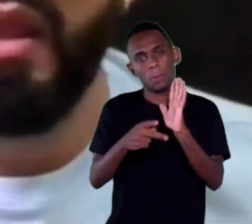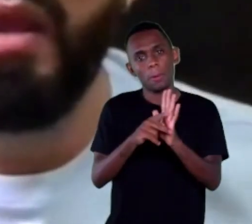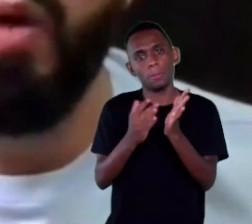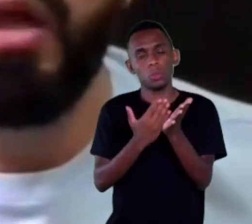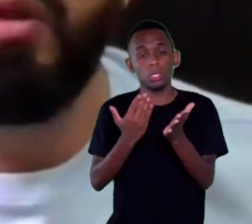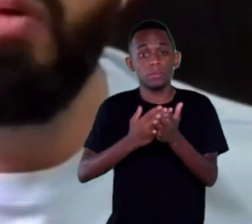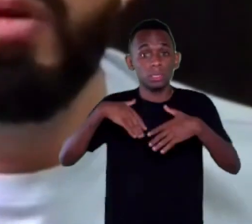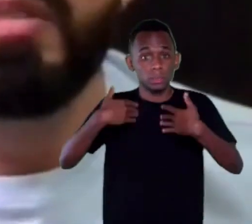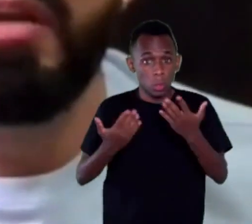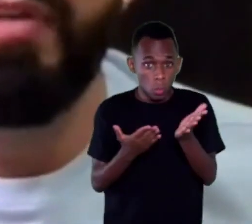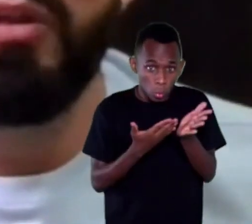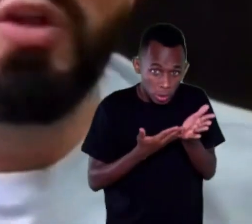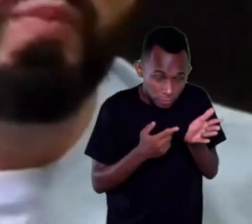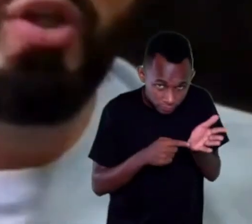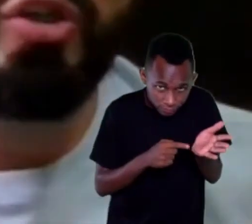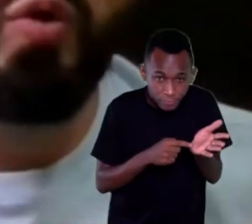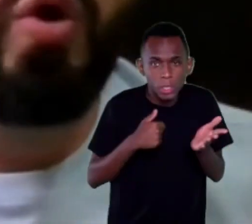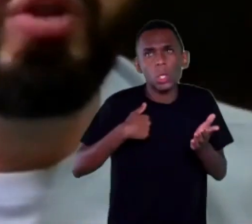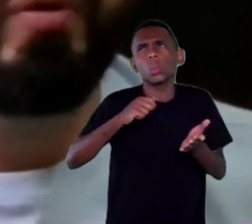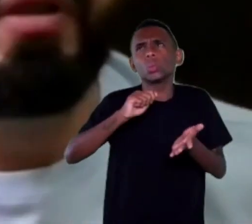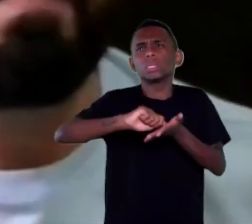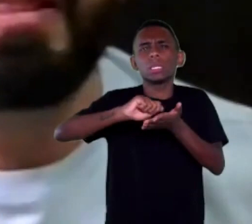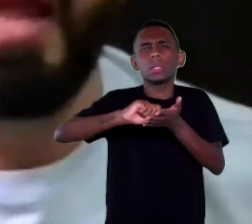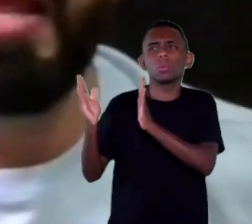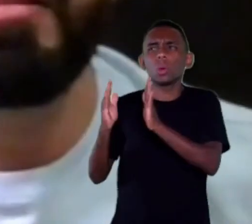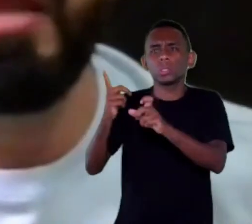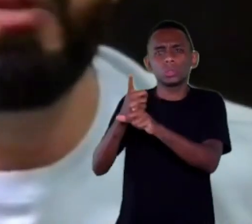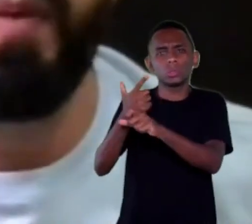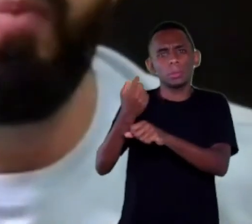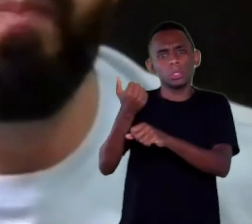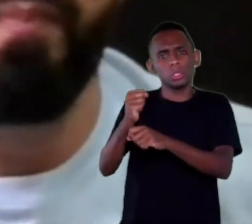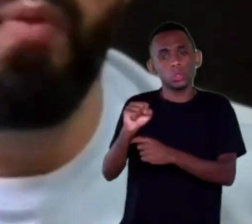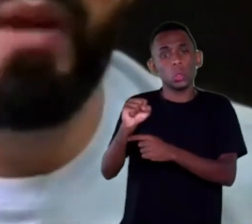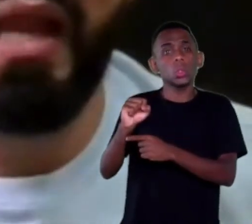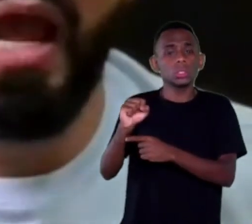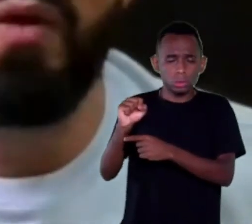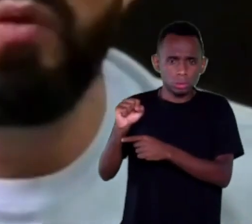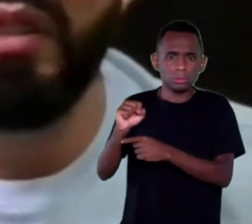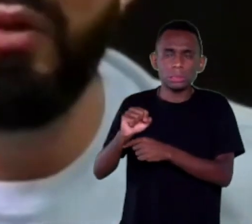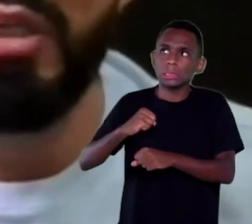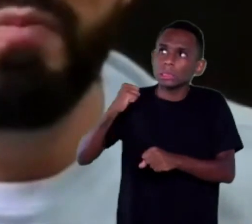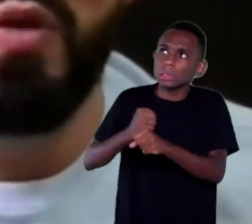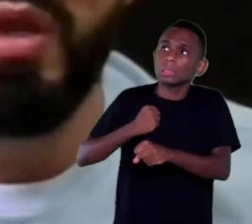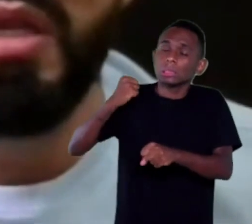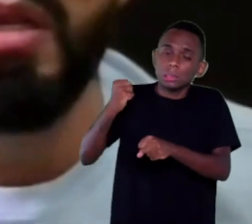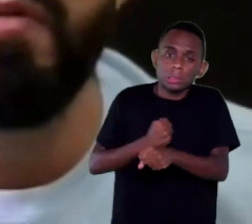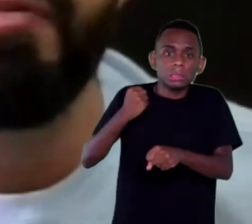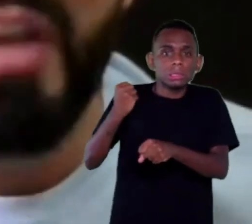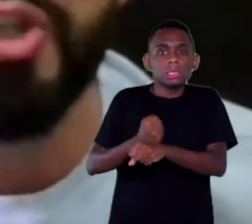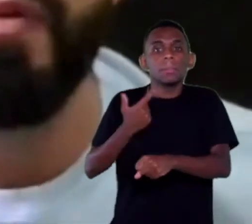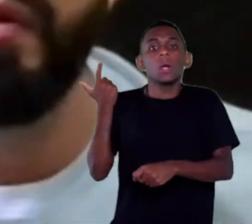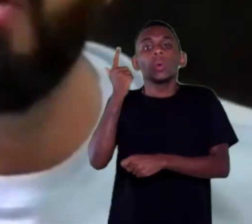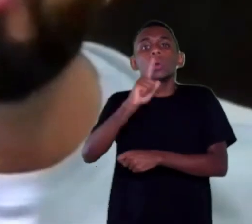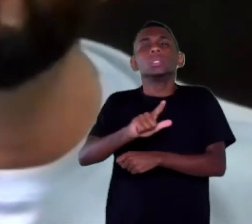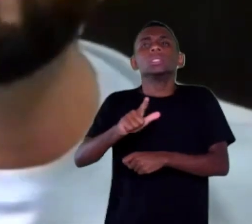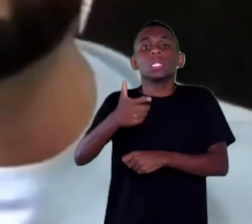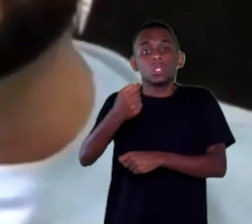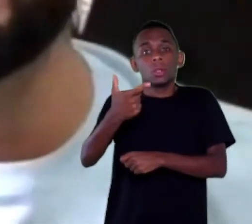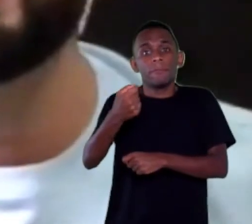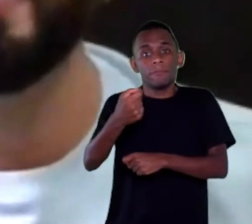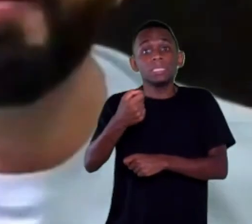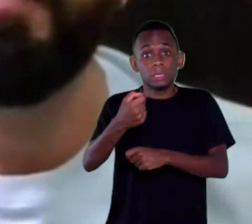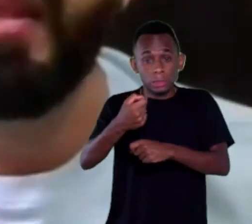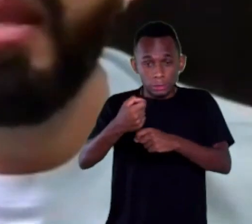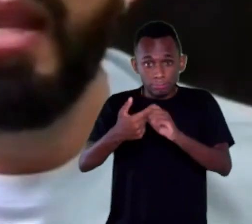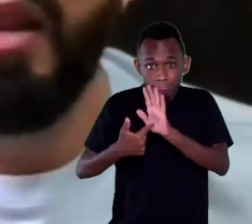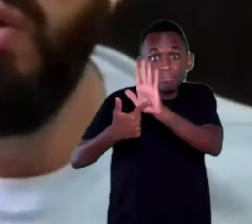livro, quando eu escrevi em 2018 e batalhei tanto para publicá-lo em 2020, final de